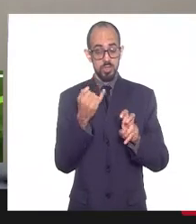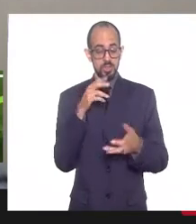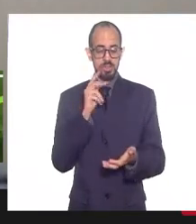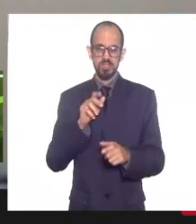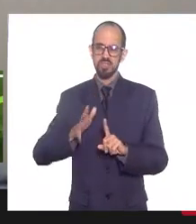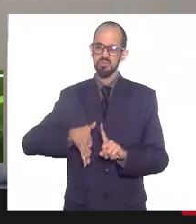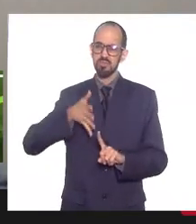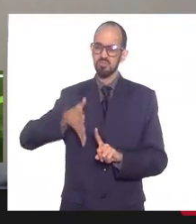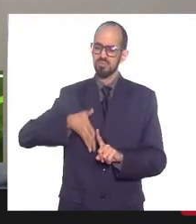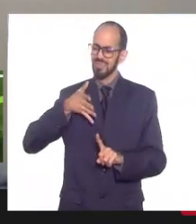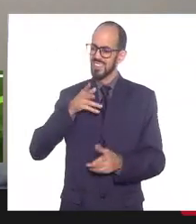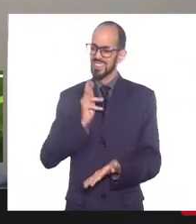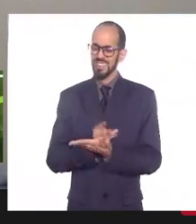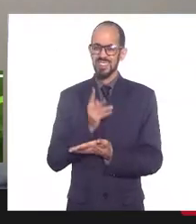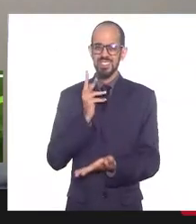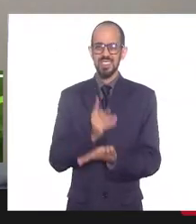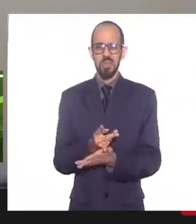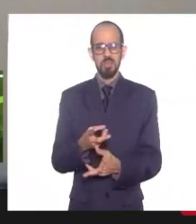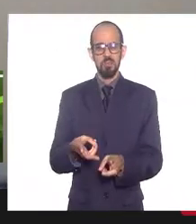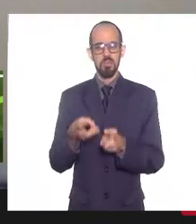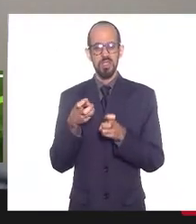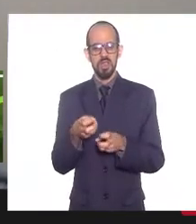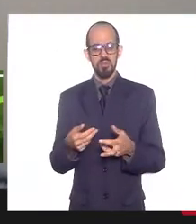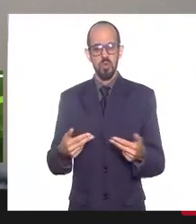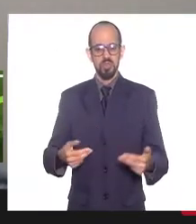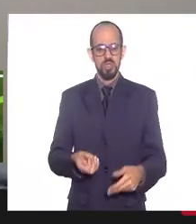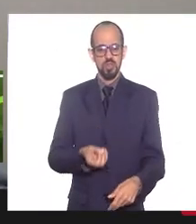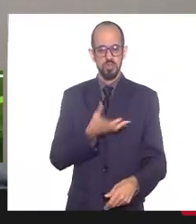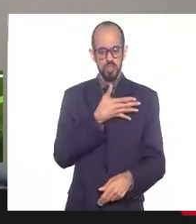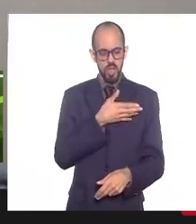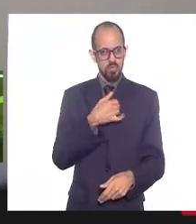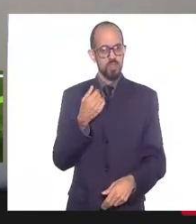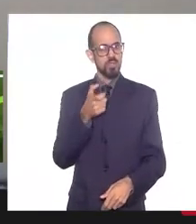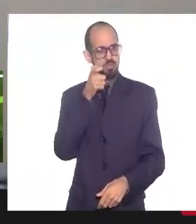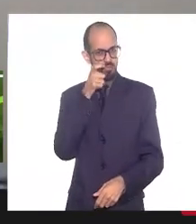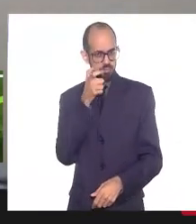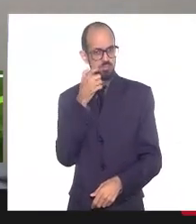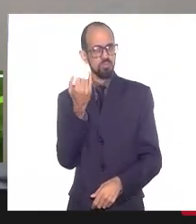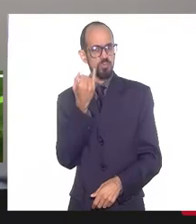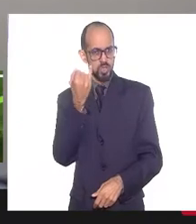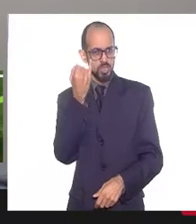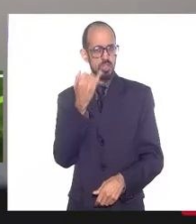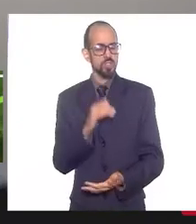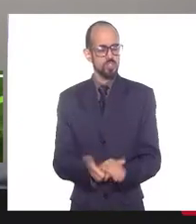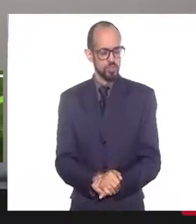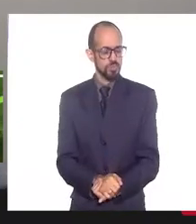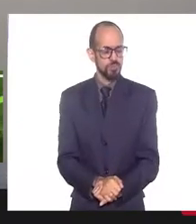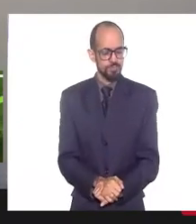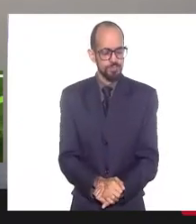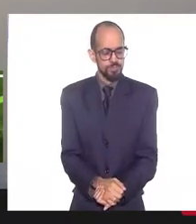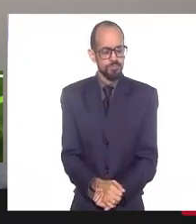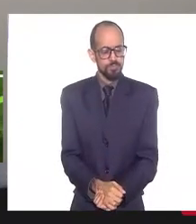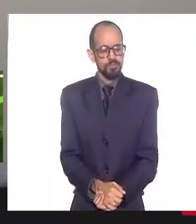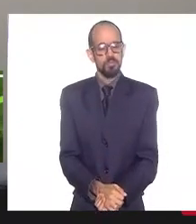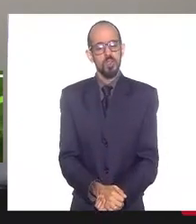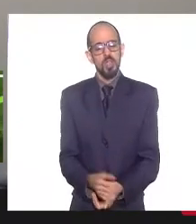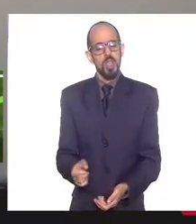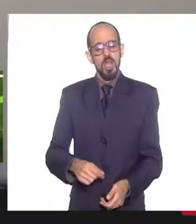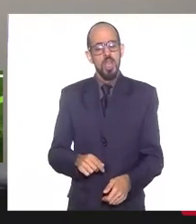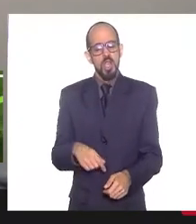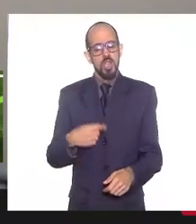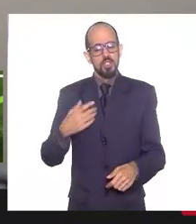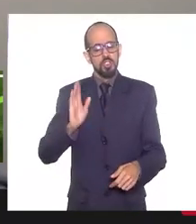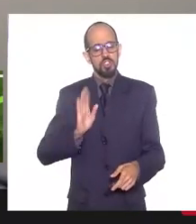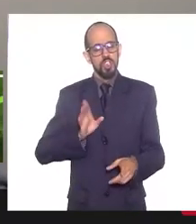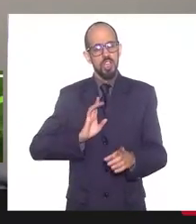surge uma questão nova, Marta, interessante, que certamente o relatório final levará em conta. Nós temos debatido aqui já há algum